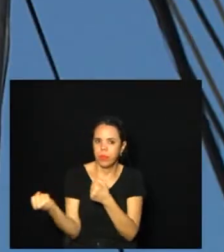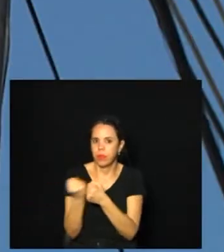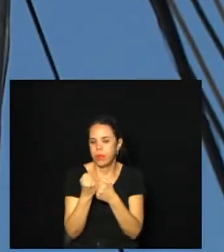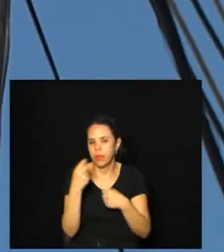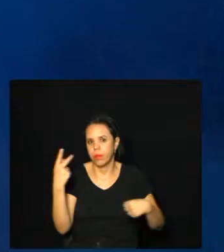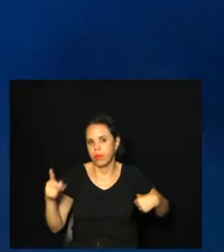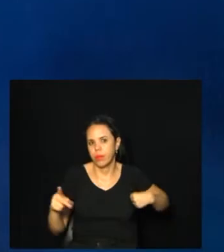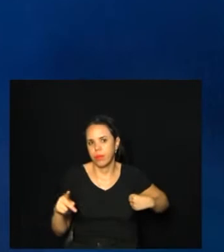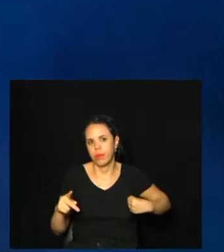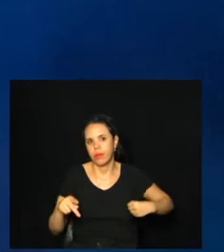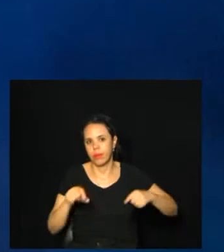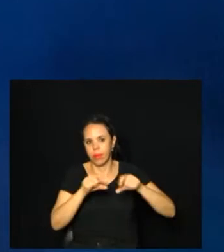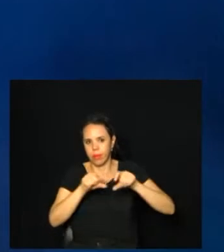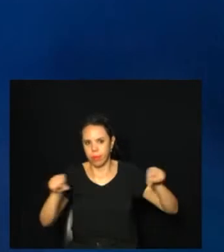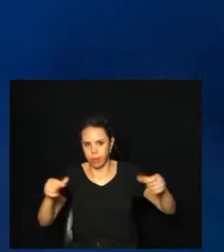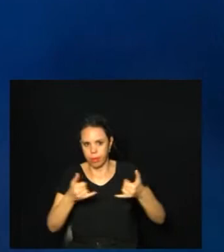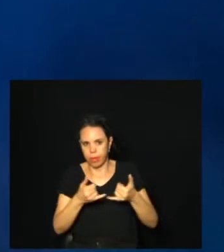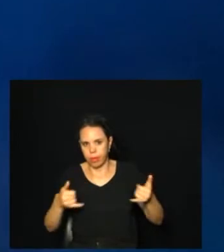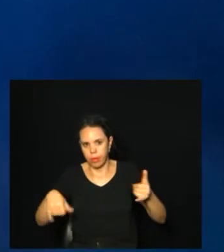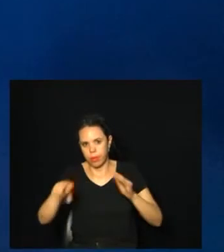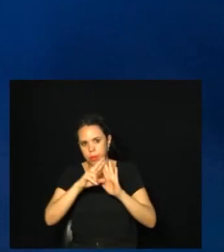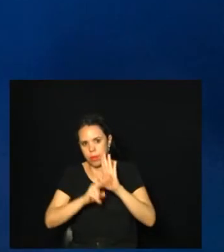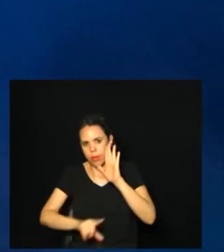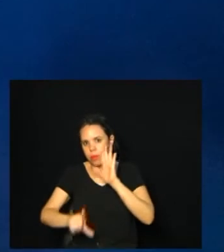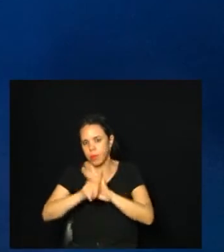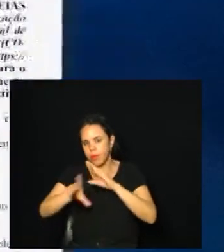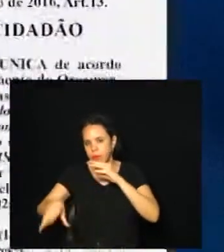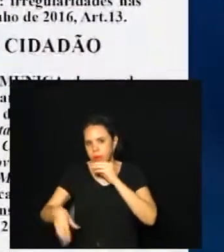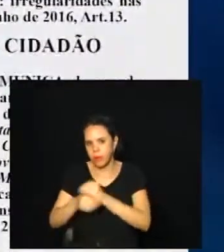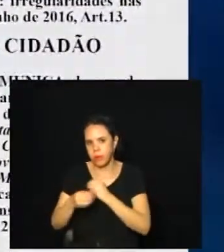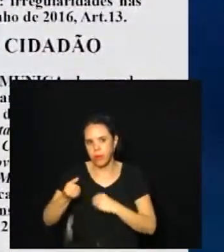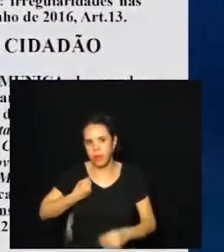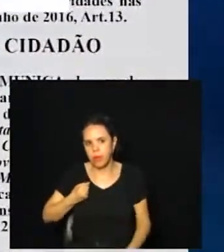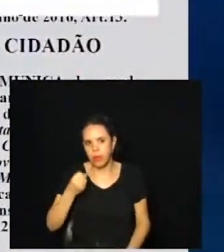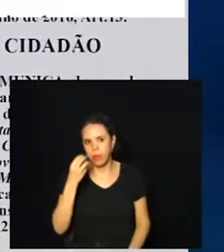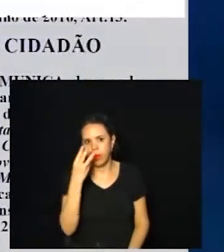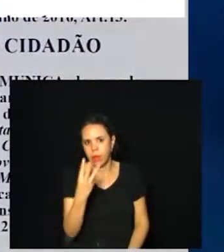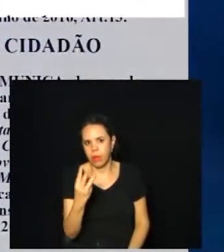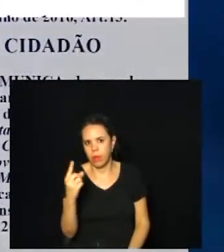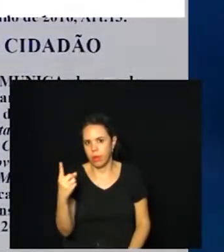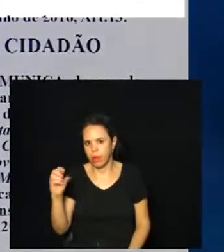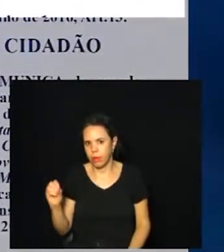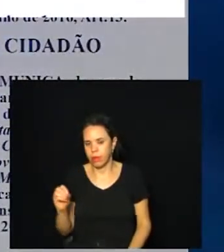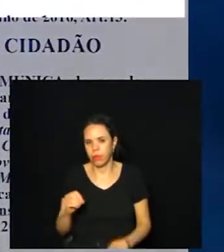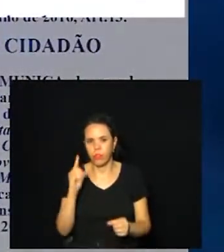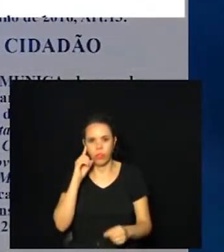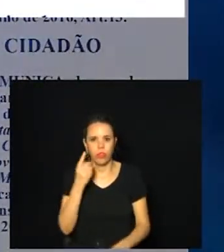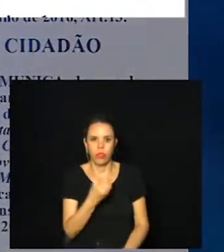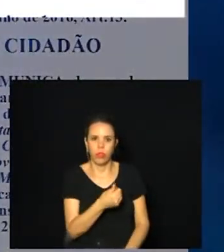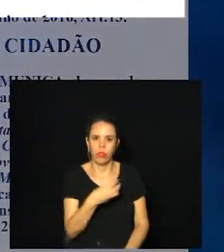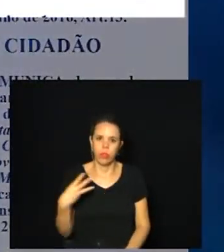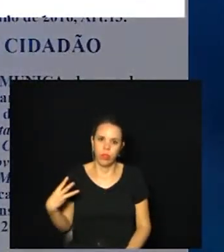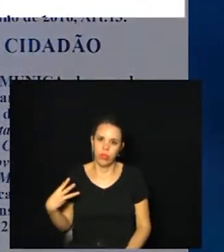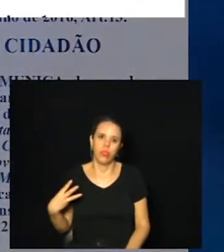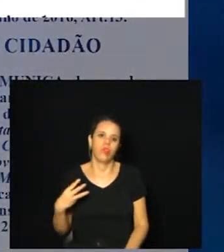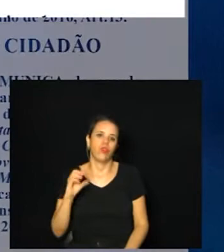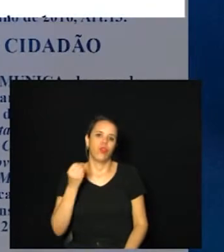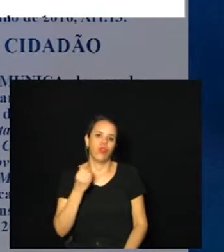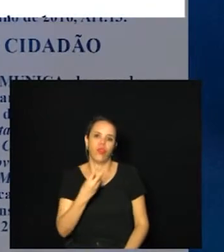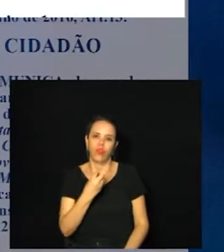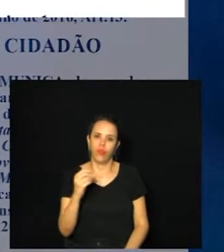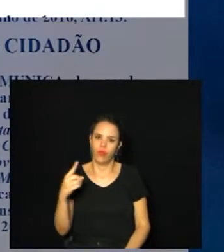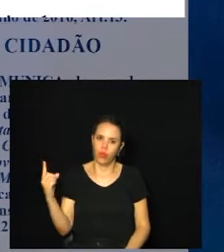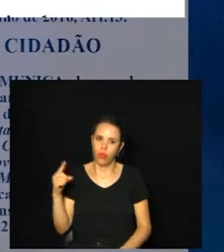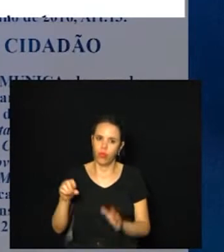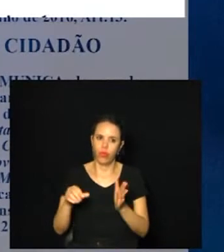seus cabeamentos. A norma está na Lei Complementar número 310, de 13 de outubro de 2021, publicada